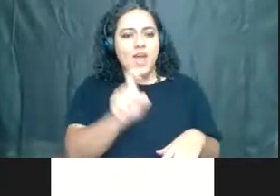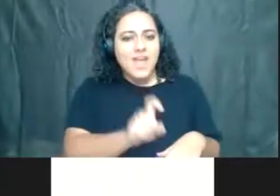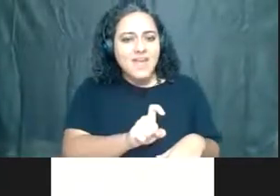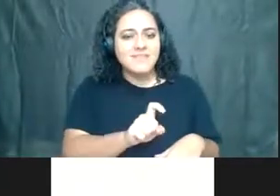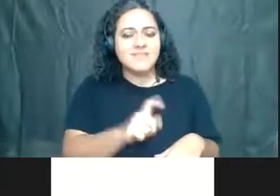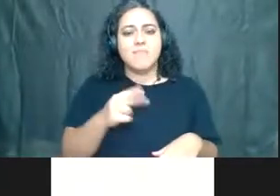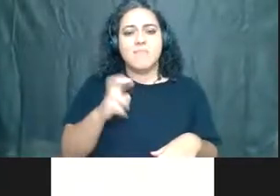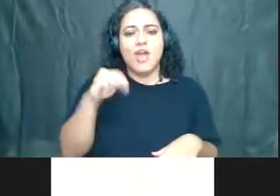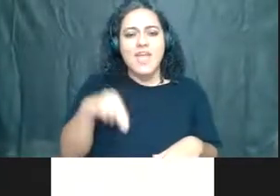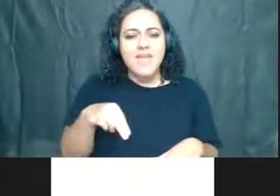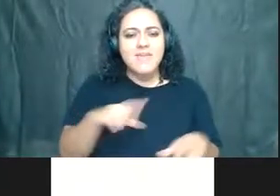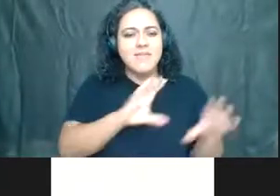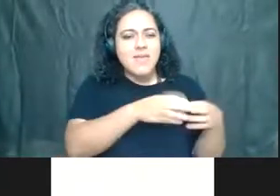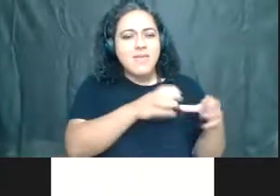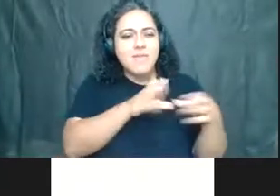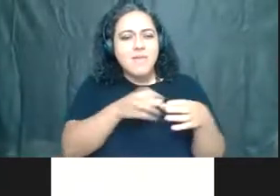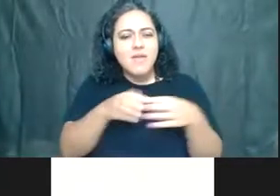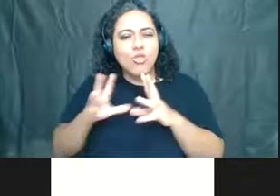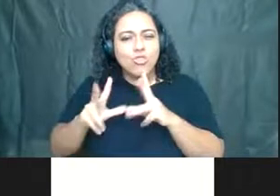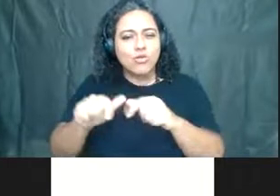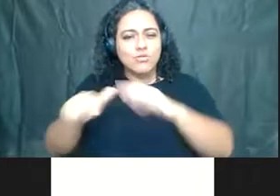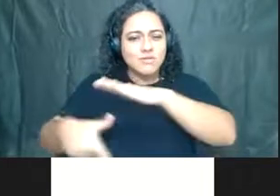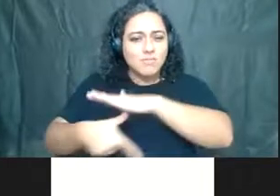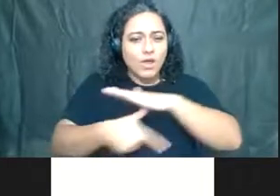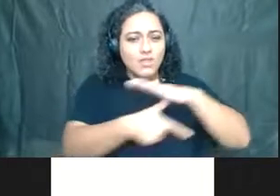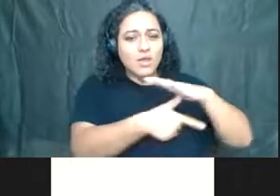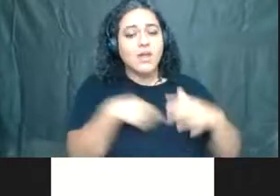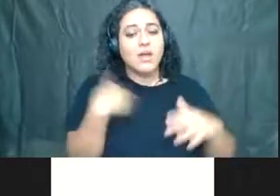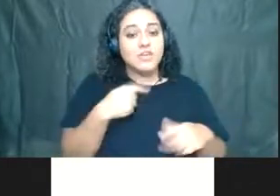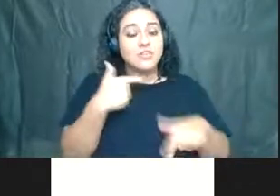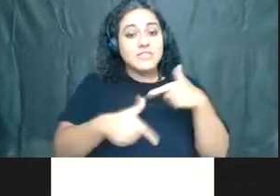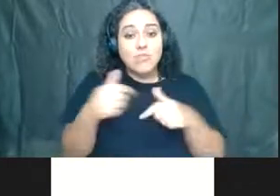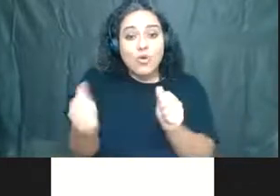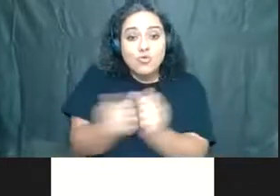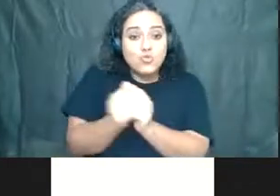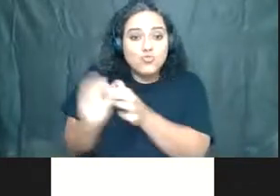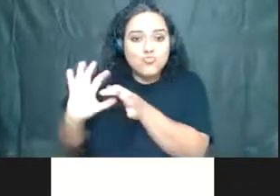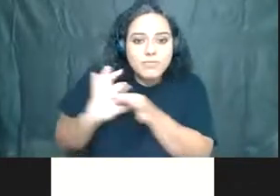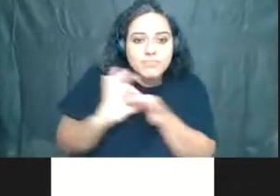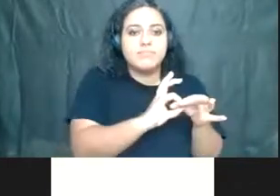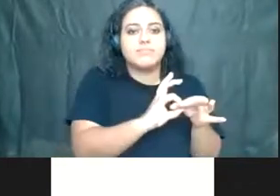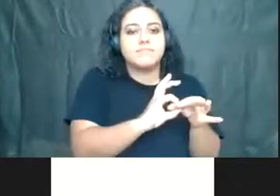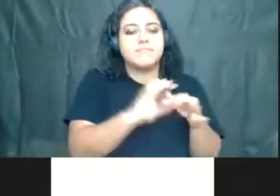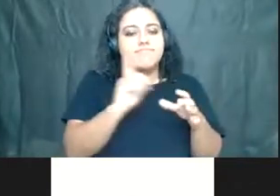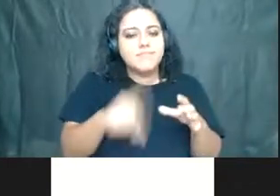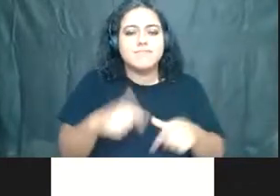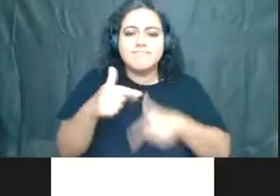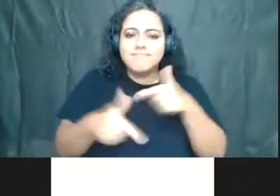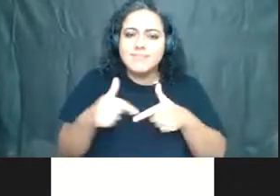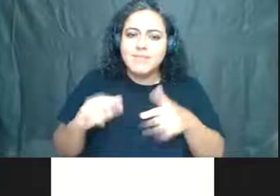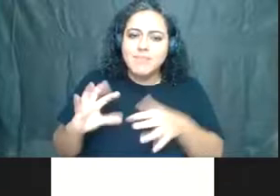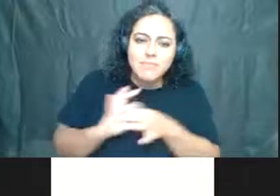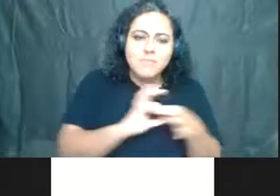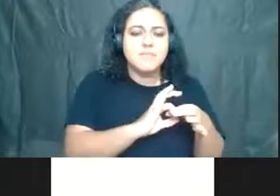Então, todas essas equipes, todas essas pró-reitorias, a gente trabalhou junto o tempo inteiro. Então, realmente foi um trabalho em conjunto, foi um trabalho